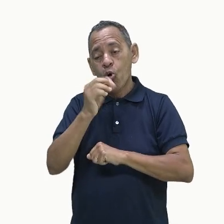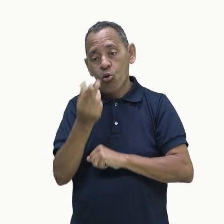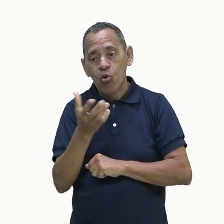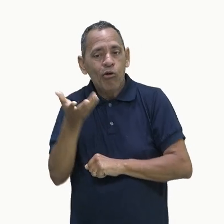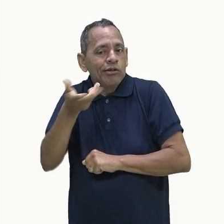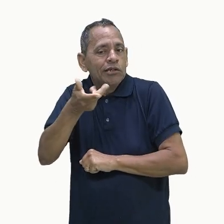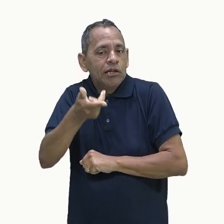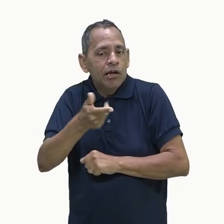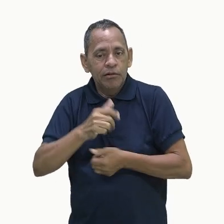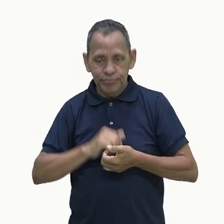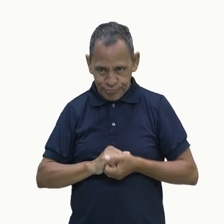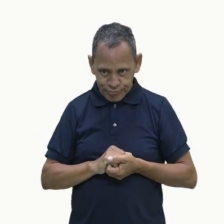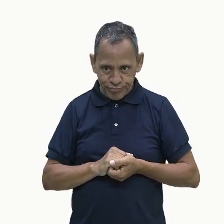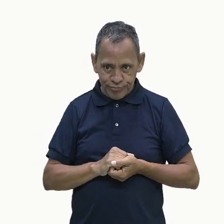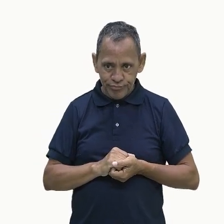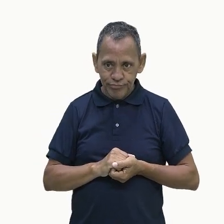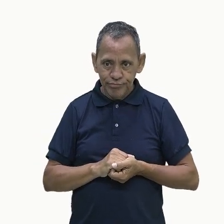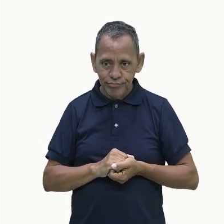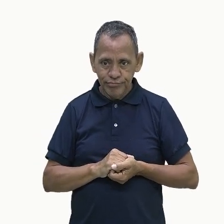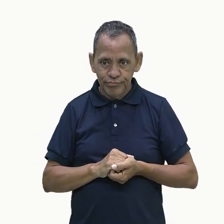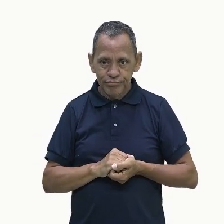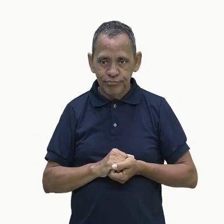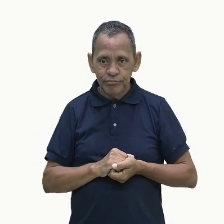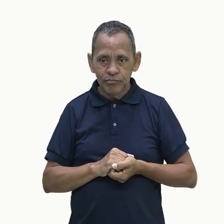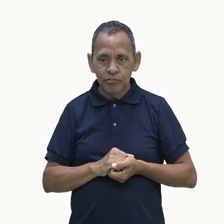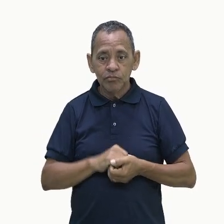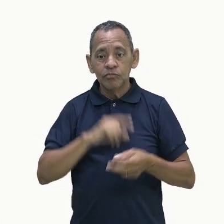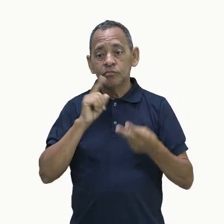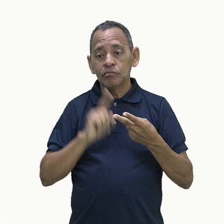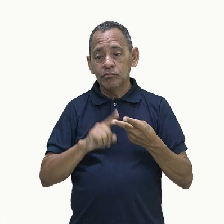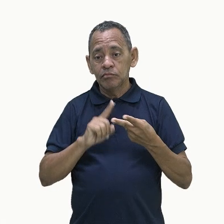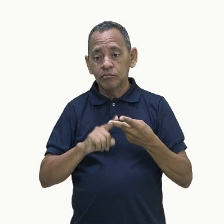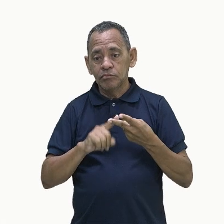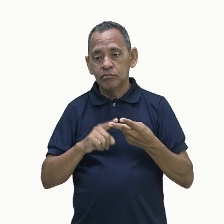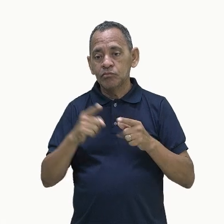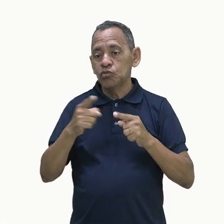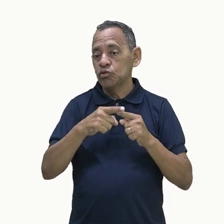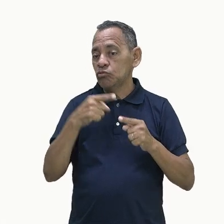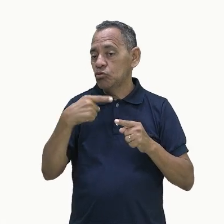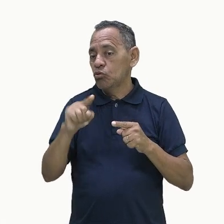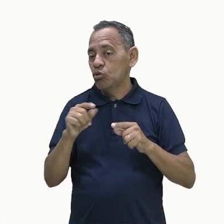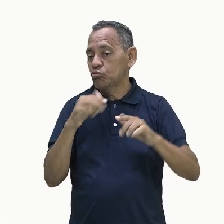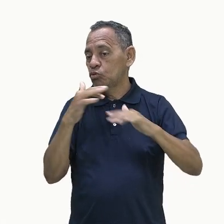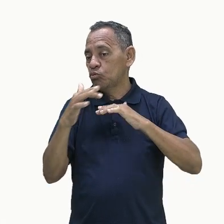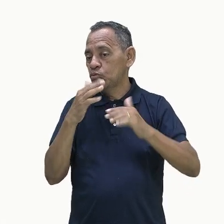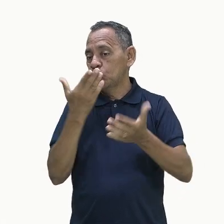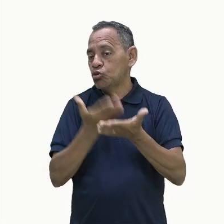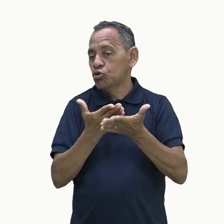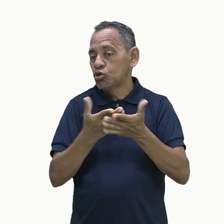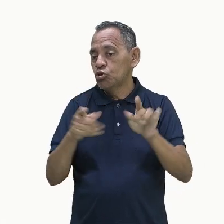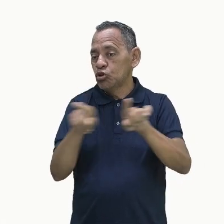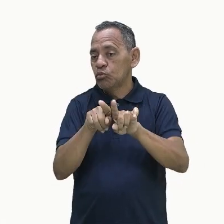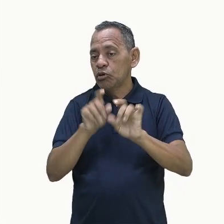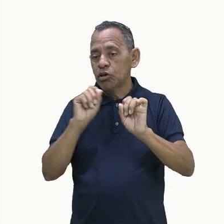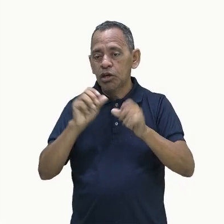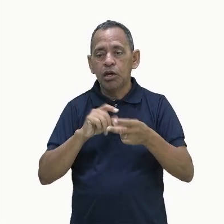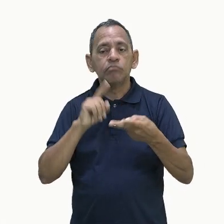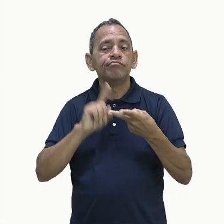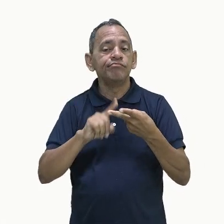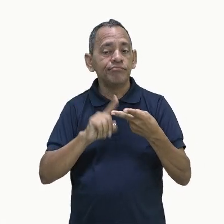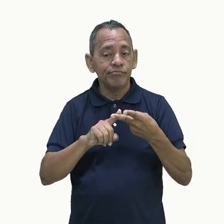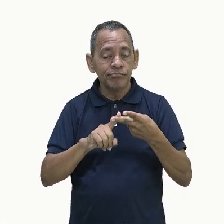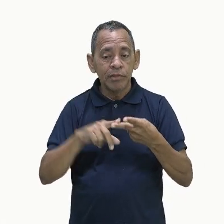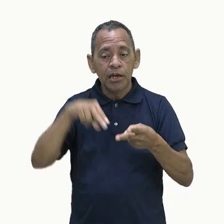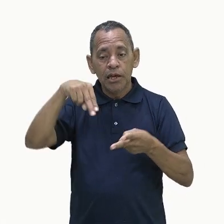movimento retilíneo uniforme. 2. Outro tipo de movimento que estudamos também foi o